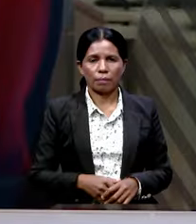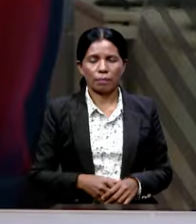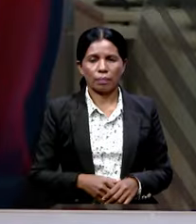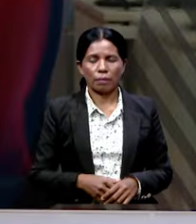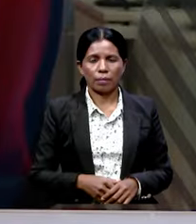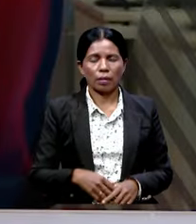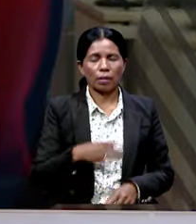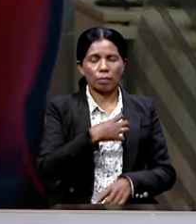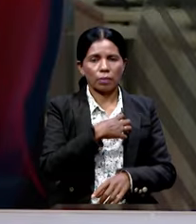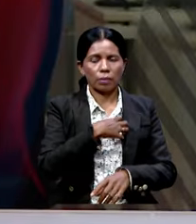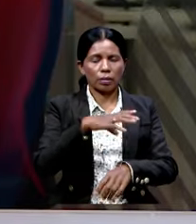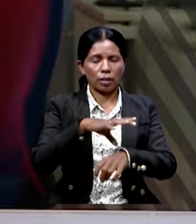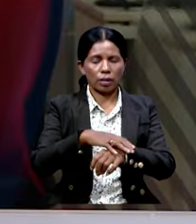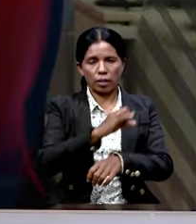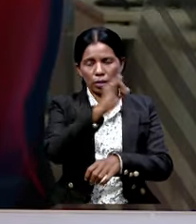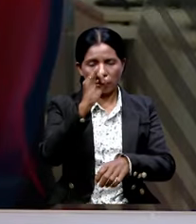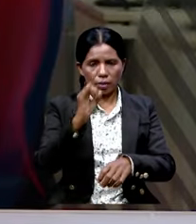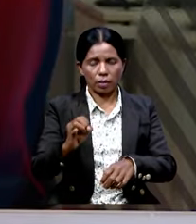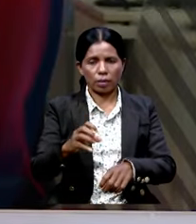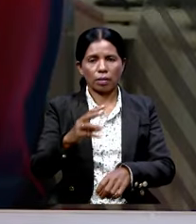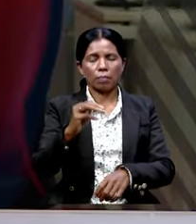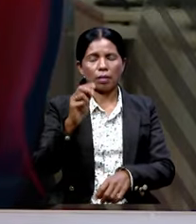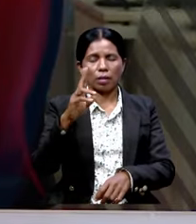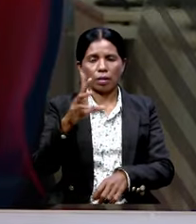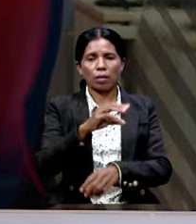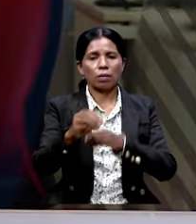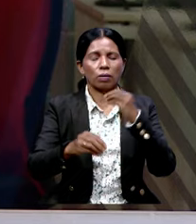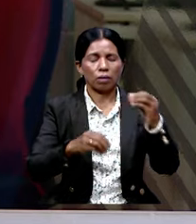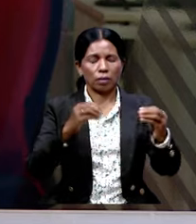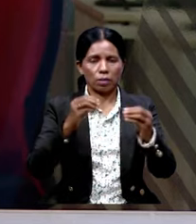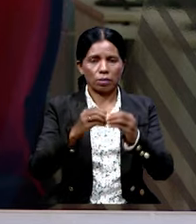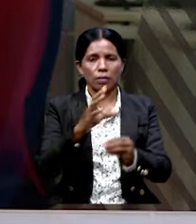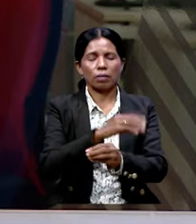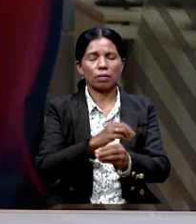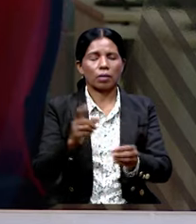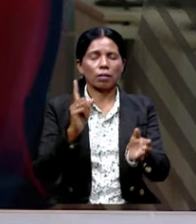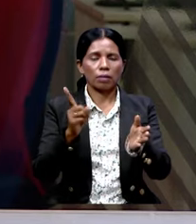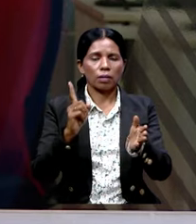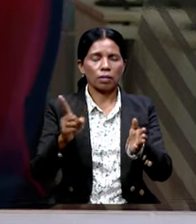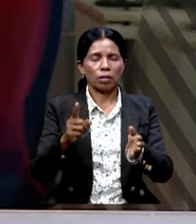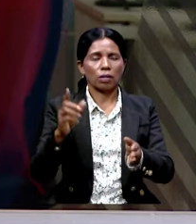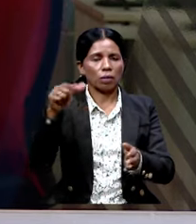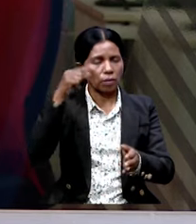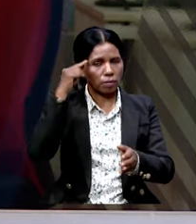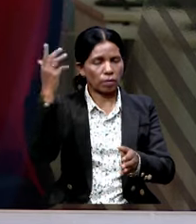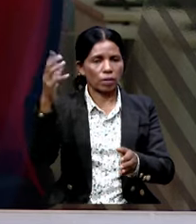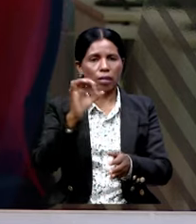Penetele halo identificação ba Mauro da Costa Susar relaciona o áudio ameaça governo e a mídia social.